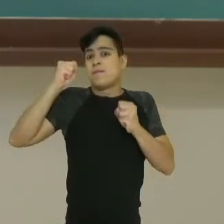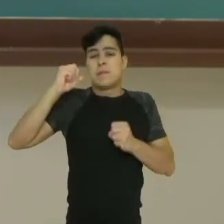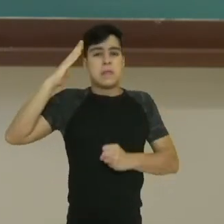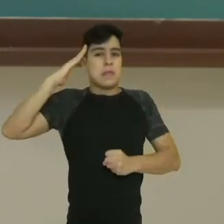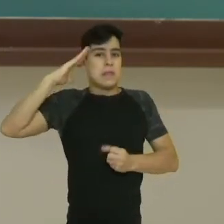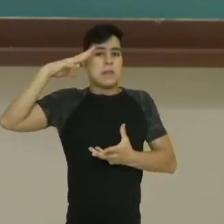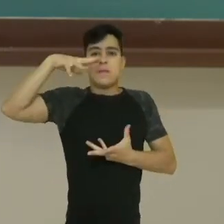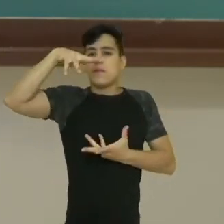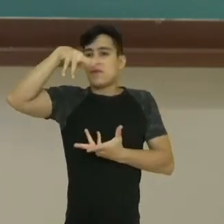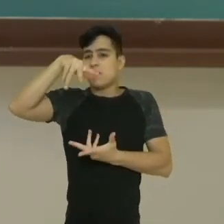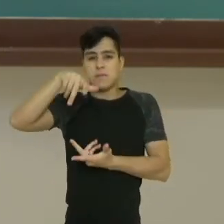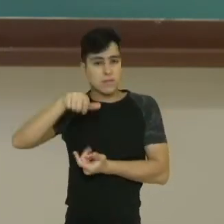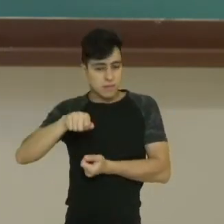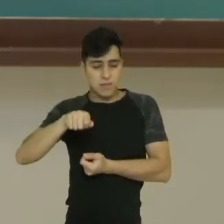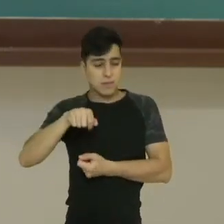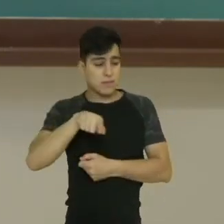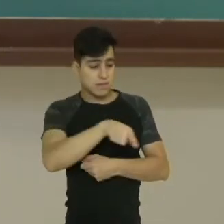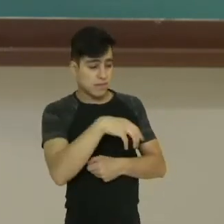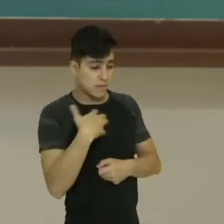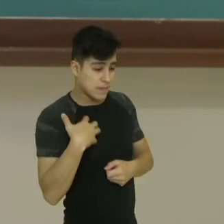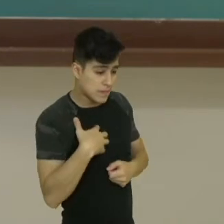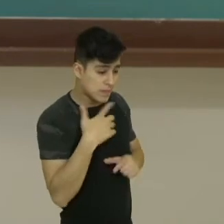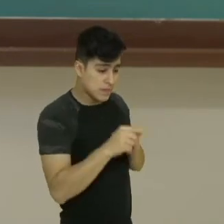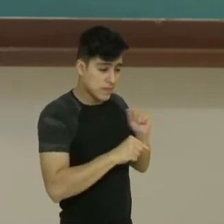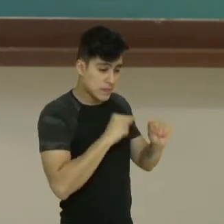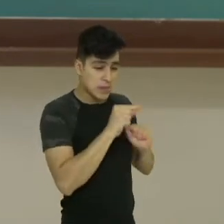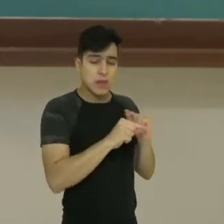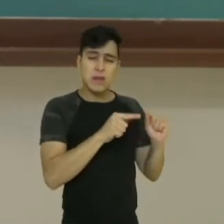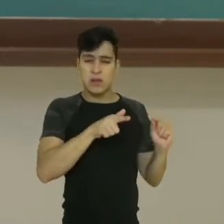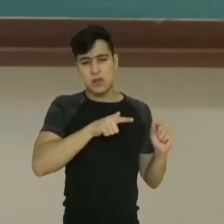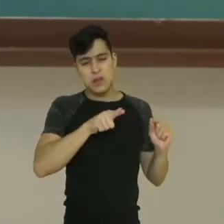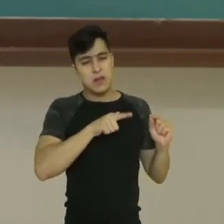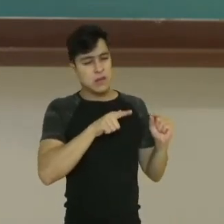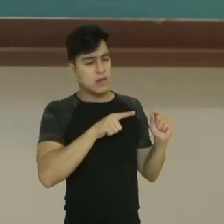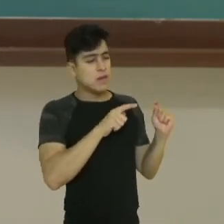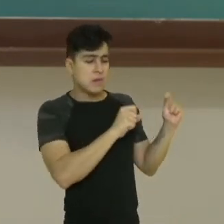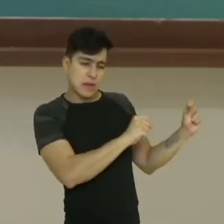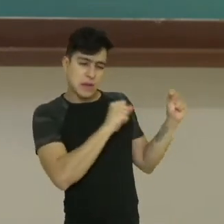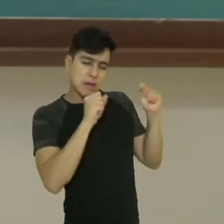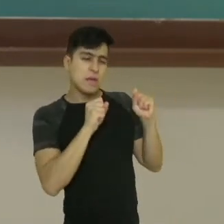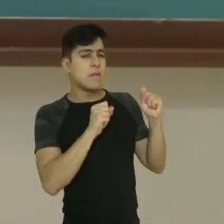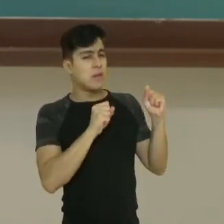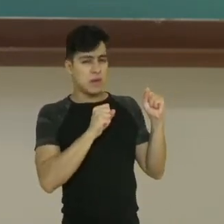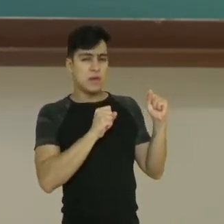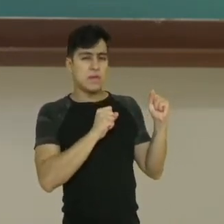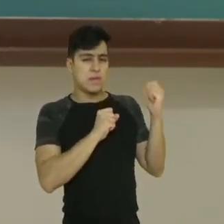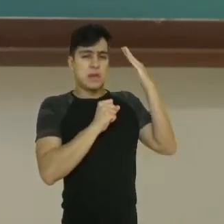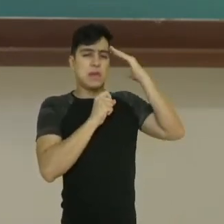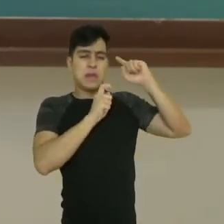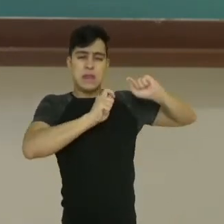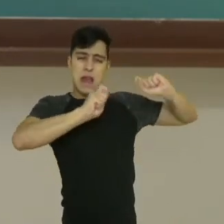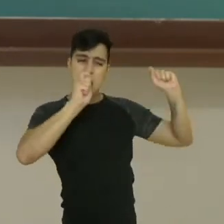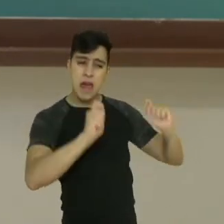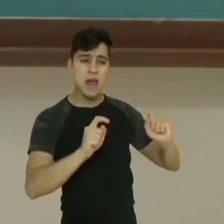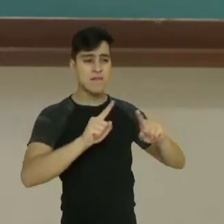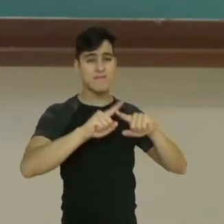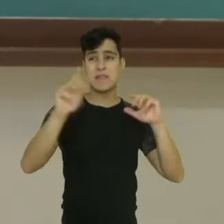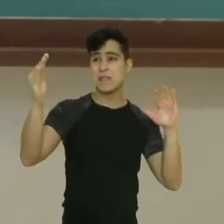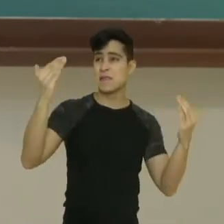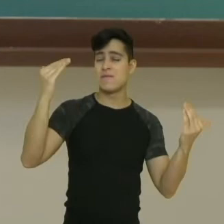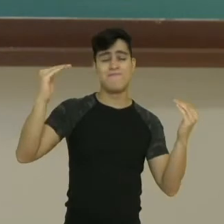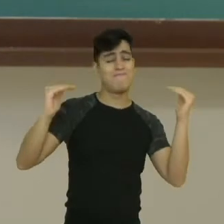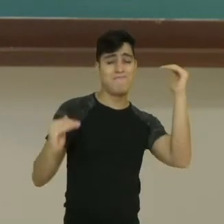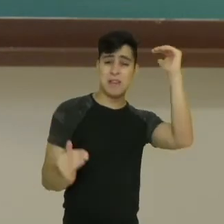militares do planeta. A Argentina até tinha ali uma certa capacidade ali, então, militar, mas nem se